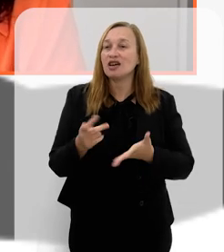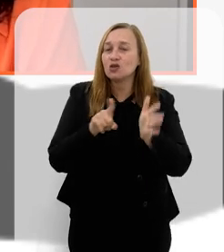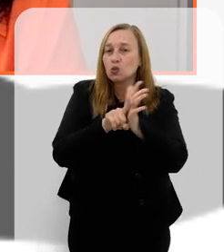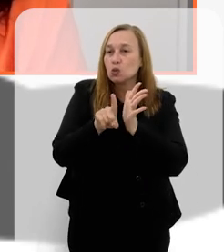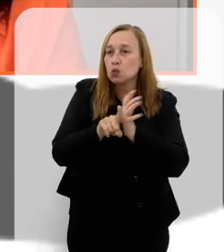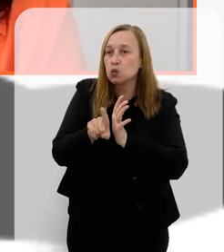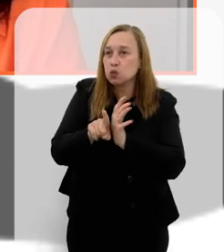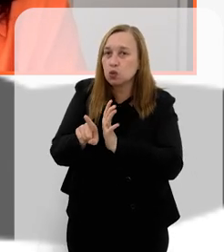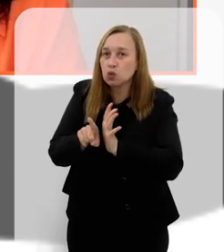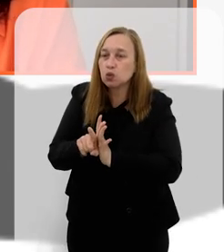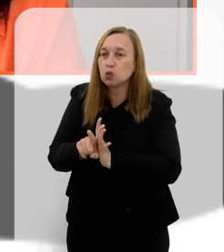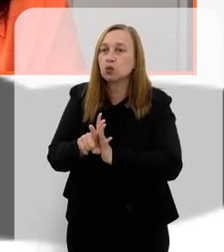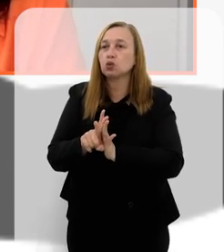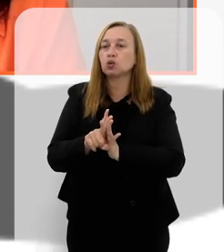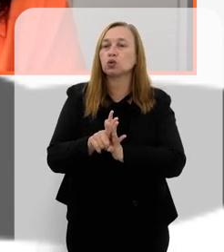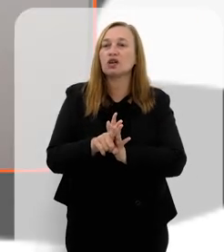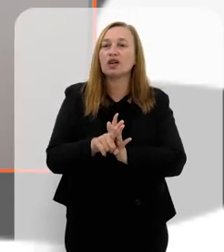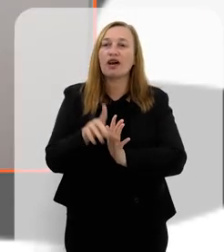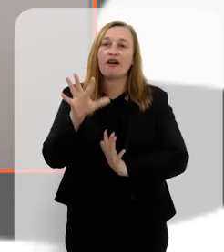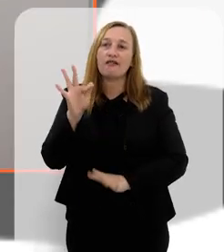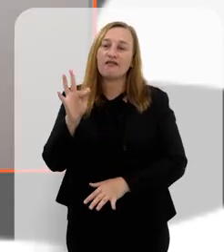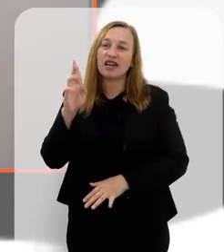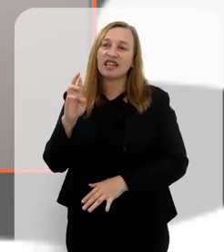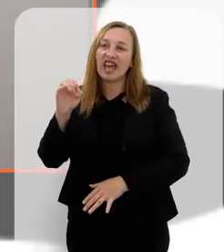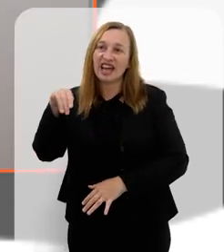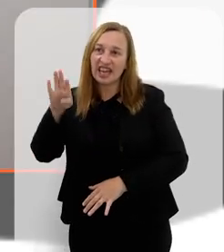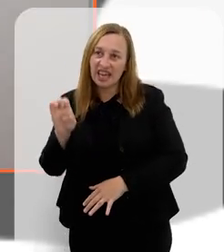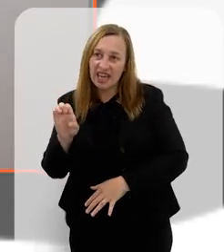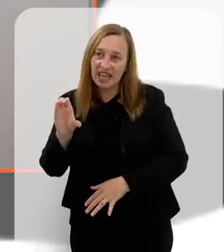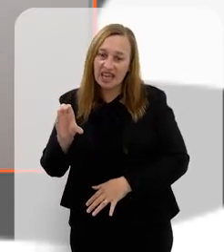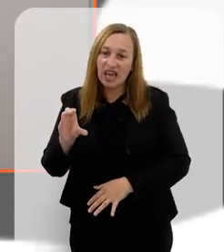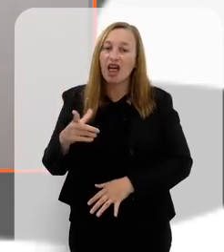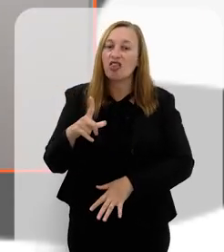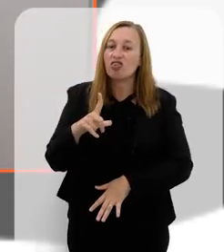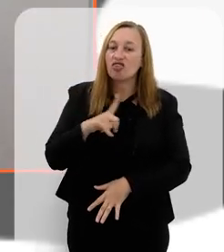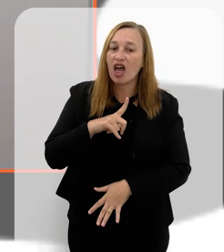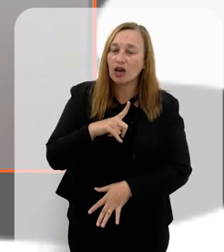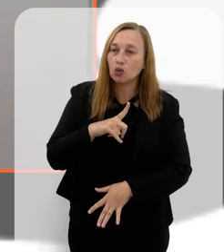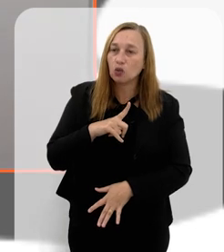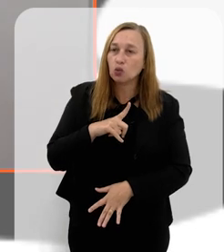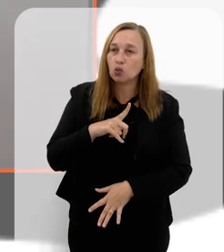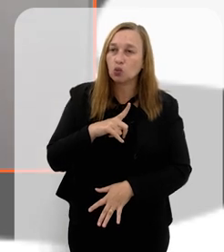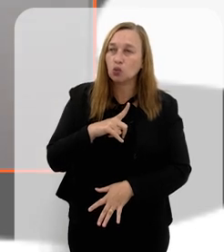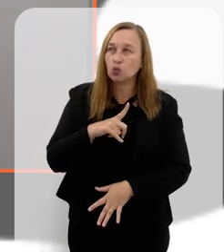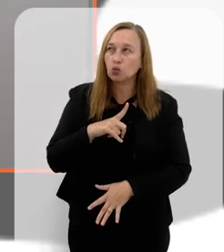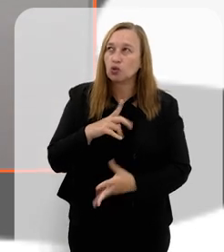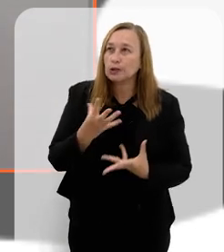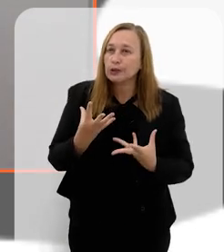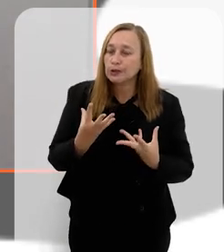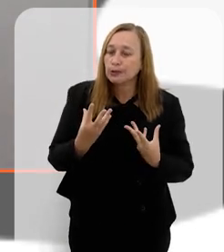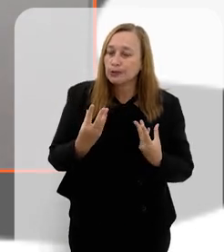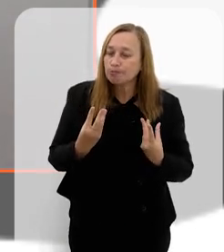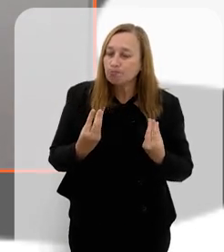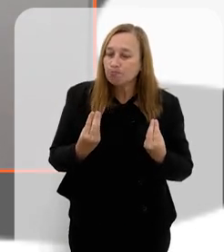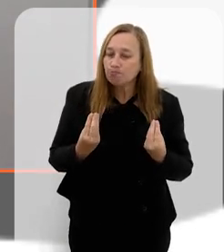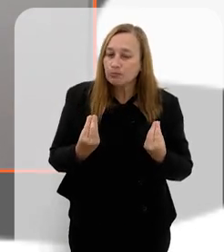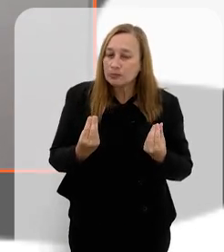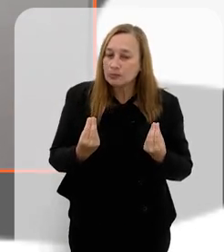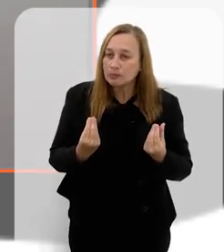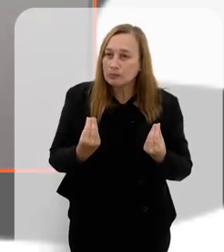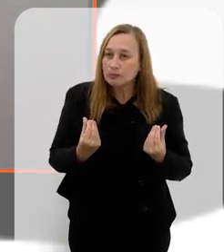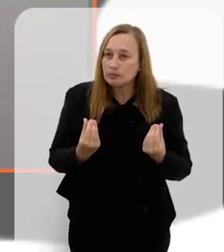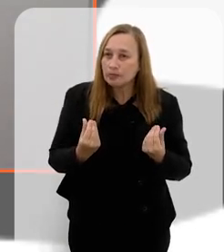Ele faz questionamentos. O Frederic, ele tem uma coisa que é